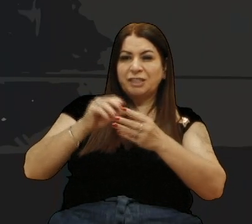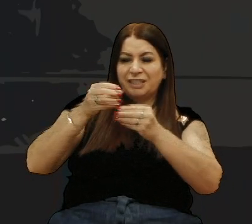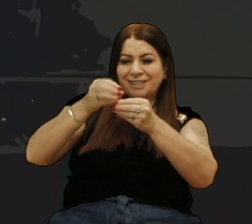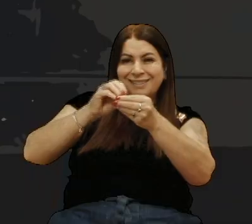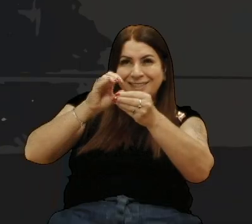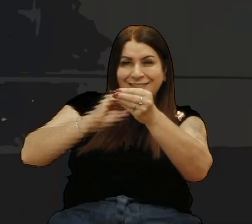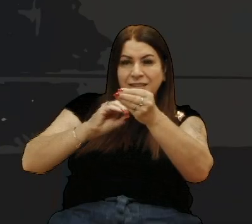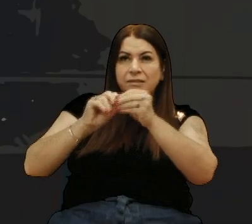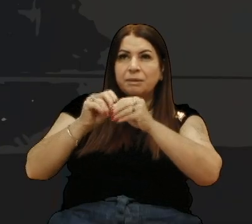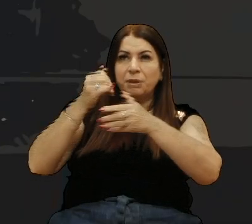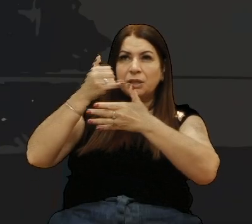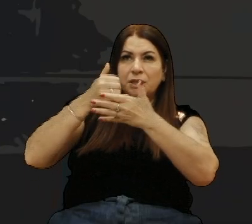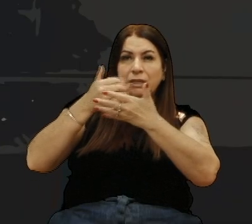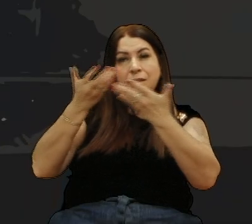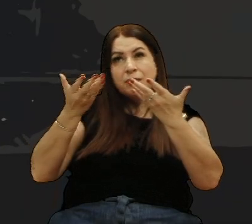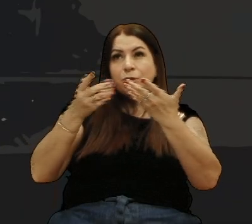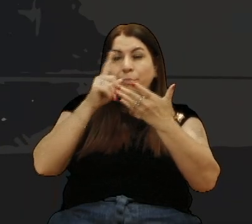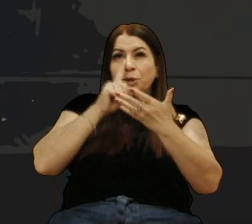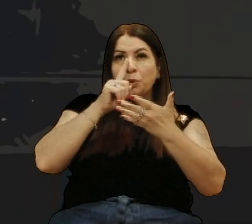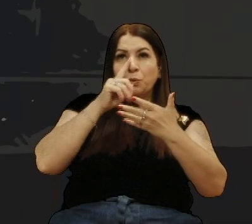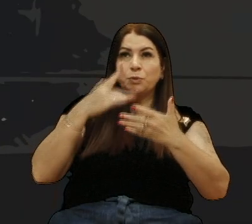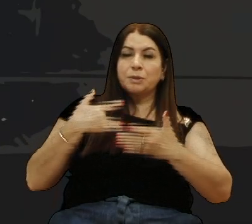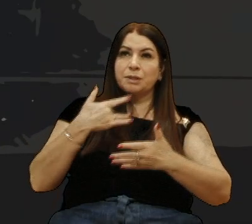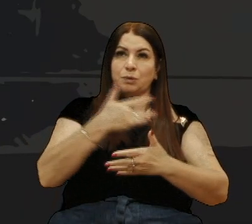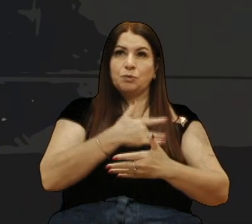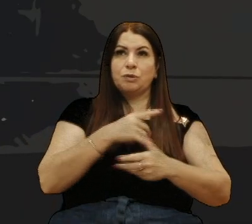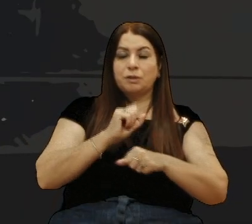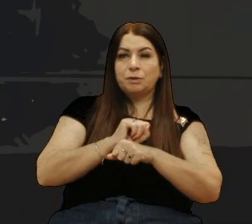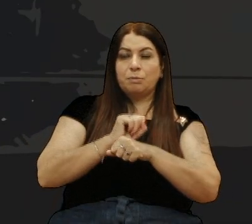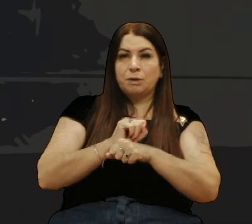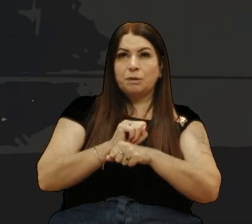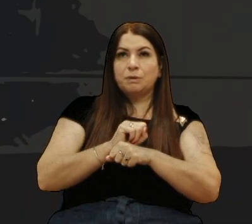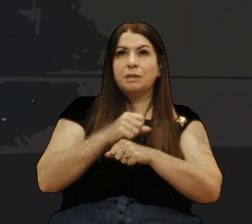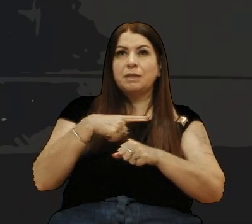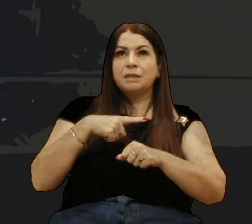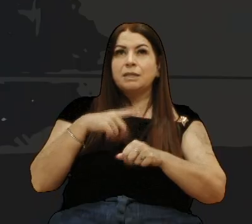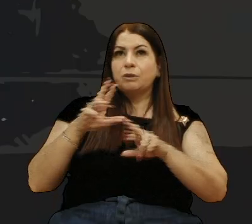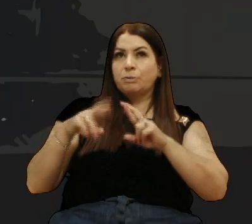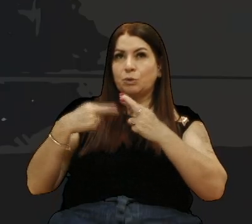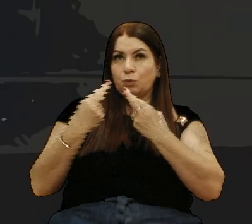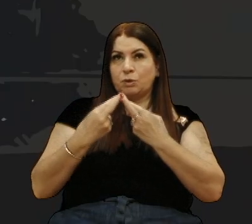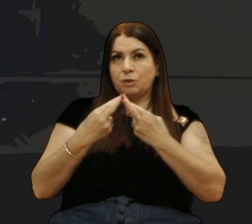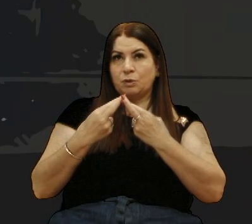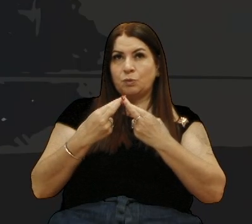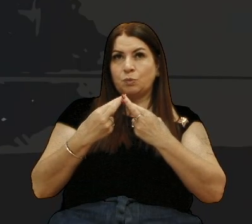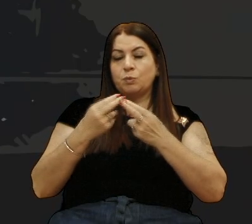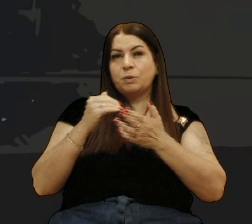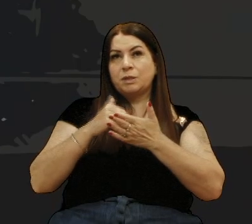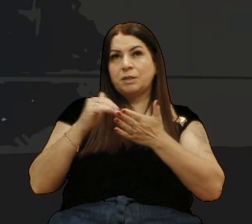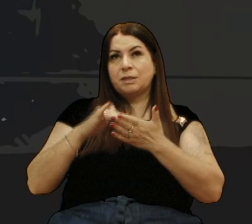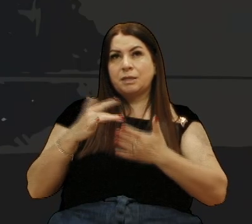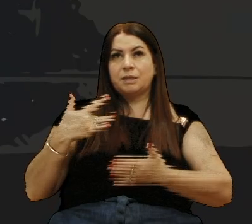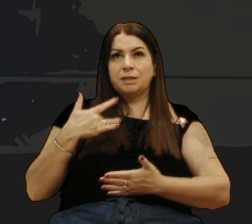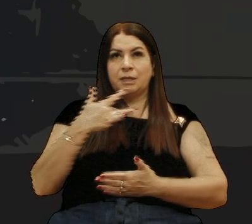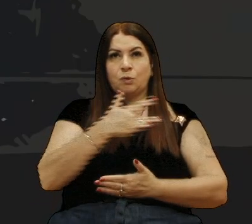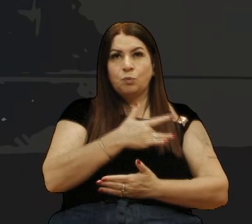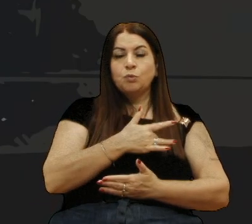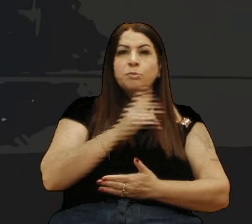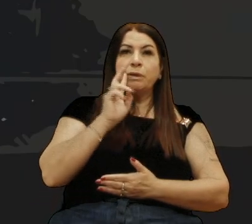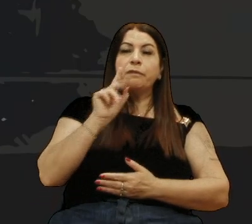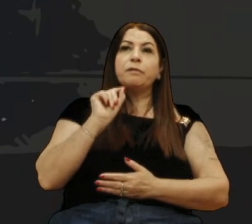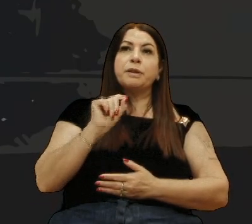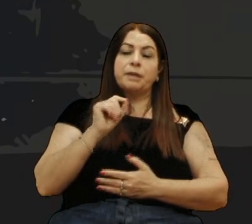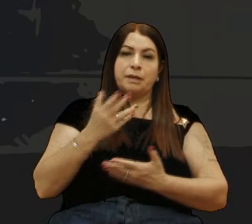descascando e o risco de saúde para quem está aguardando, né? A gente até tem uma reunião com o secretário da Saúde para